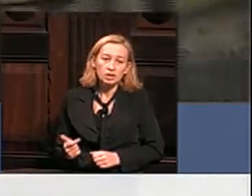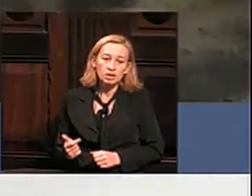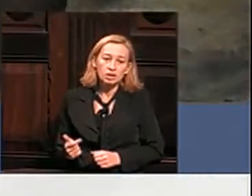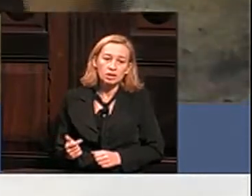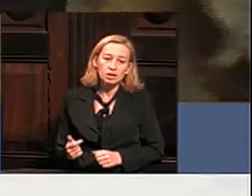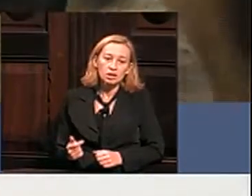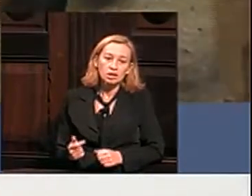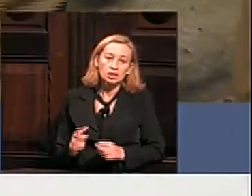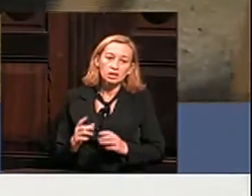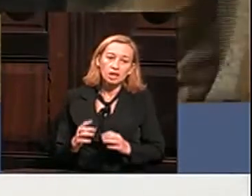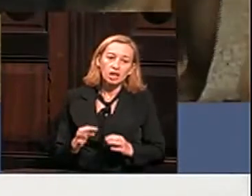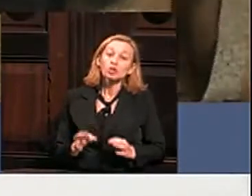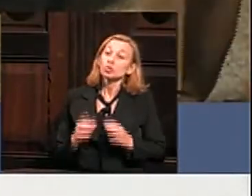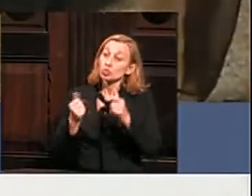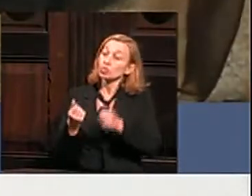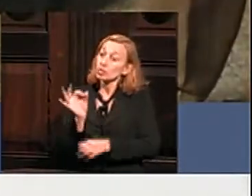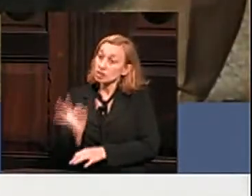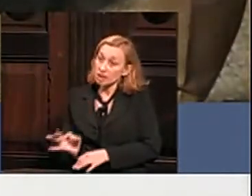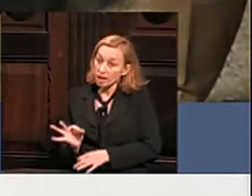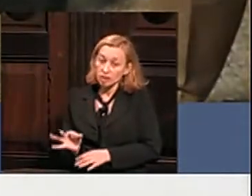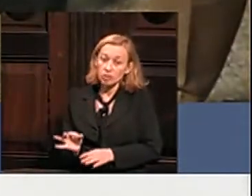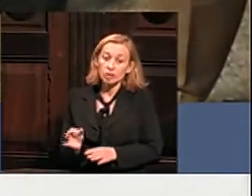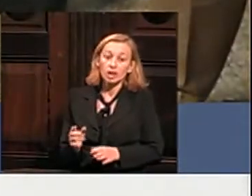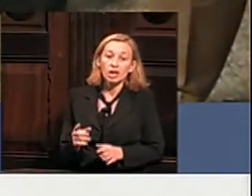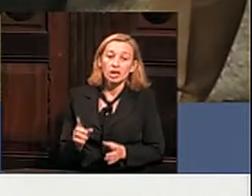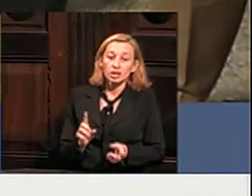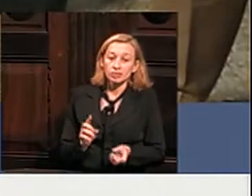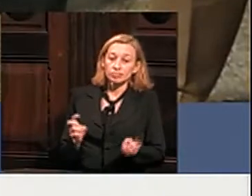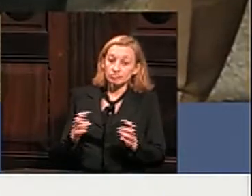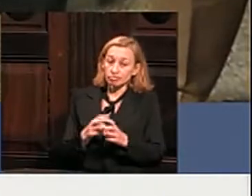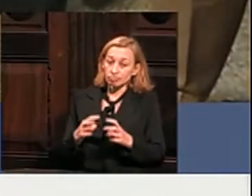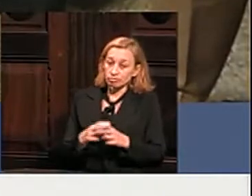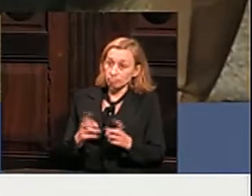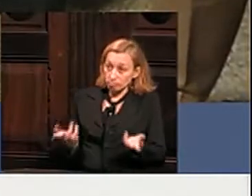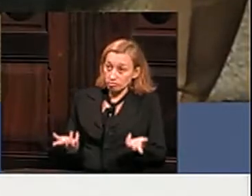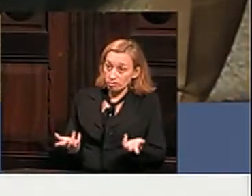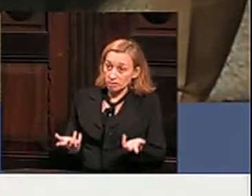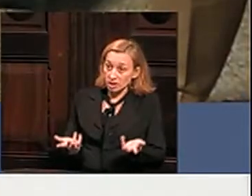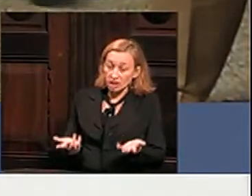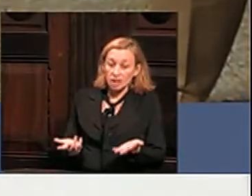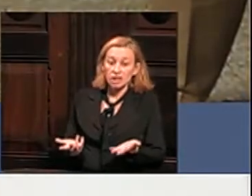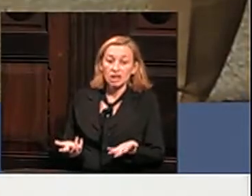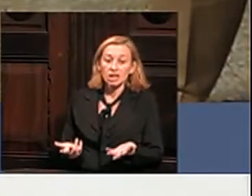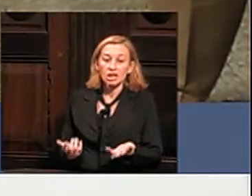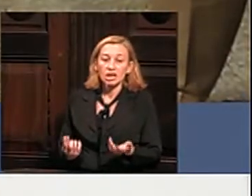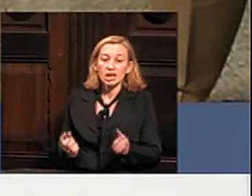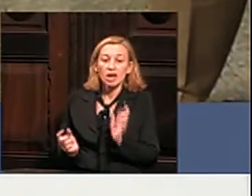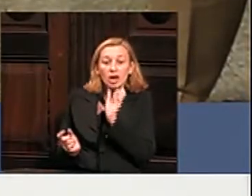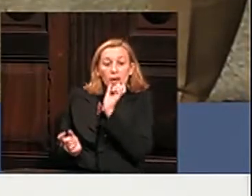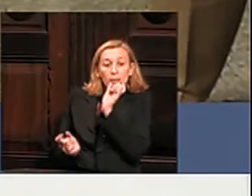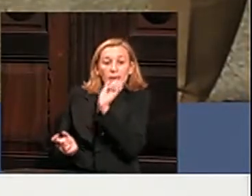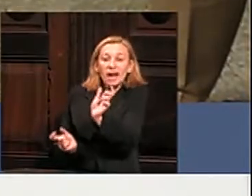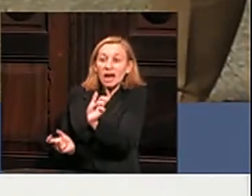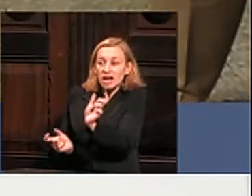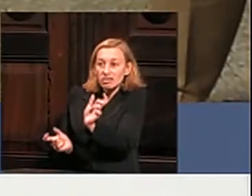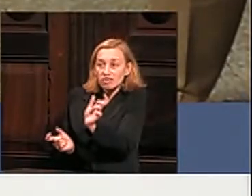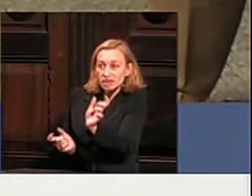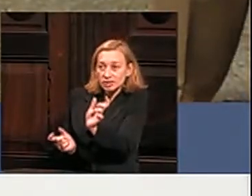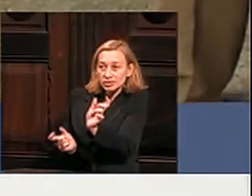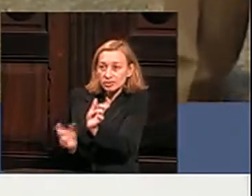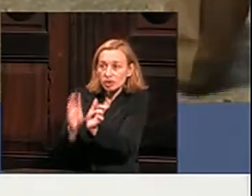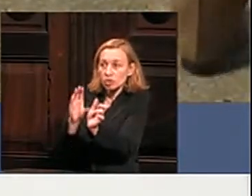o parecer. A briga dele é única e exclusivamente pela palavra